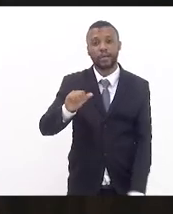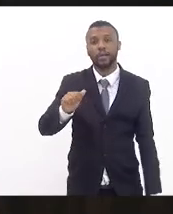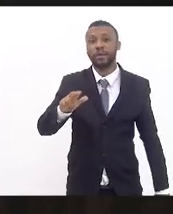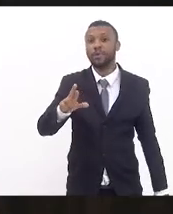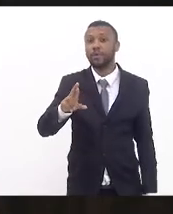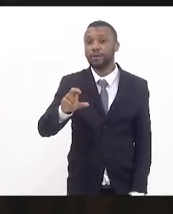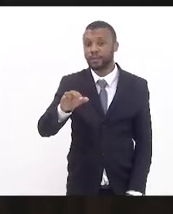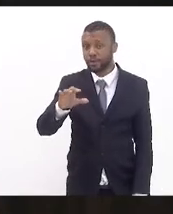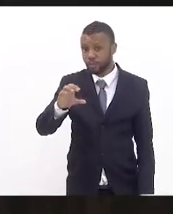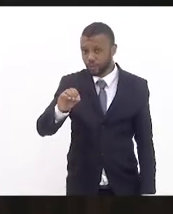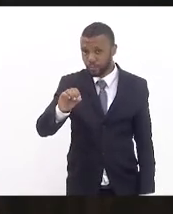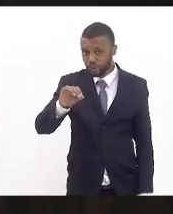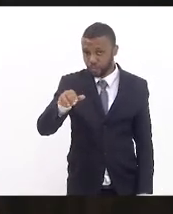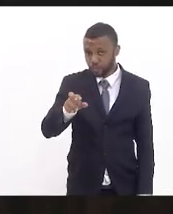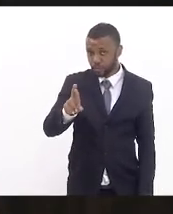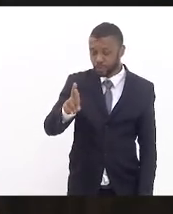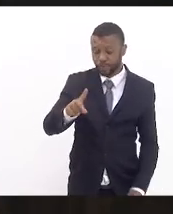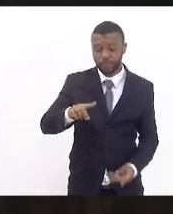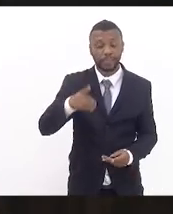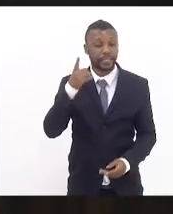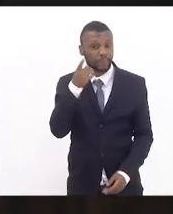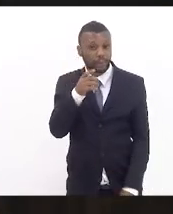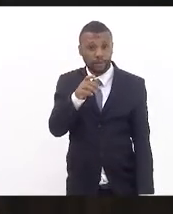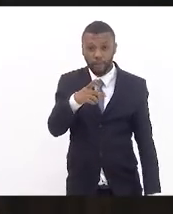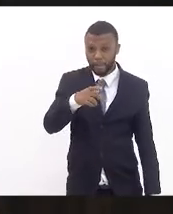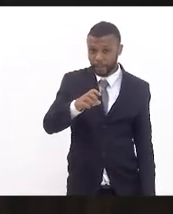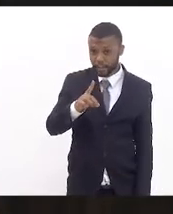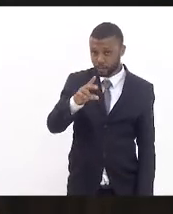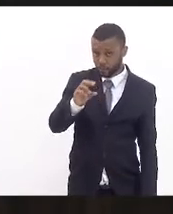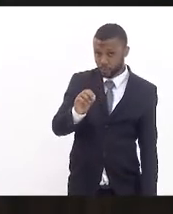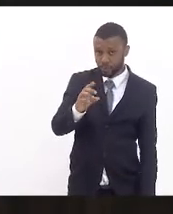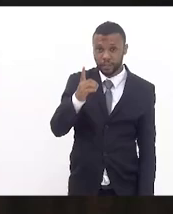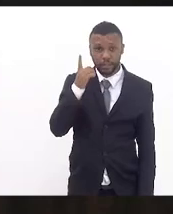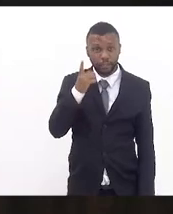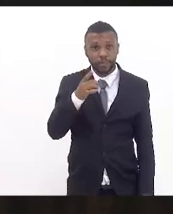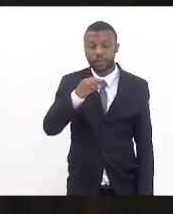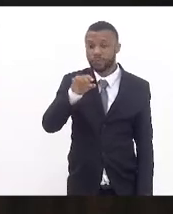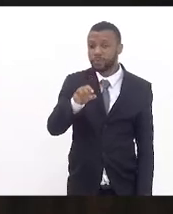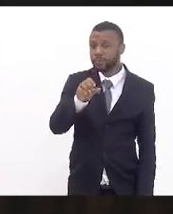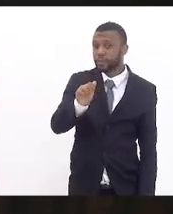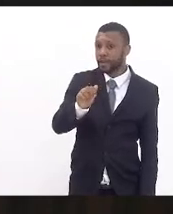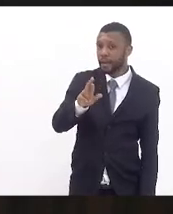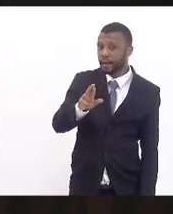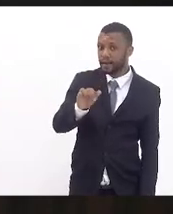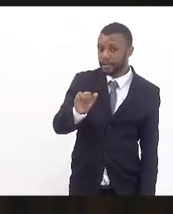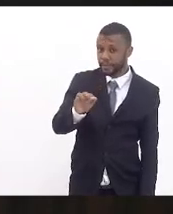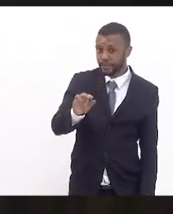Deputado Pedro Ricardo. Deputado Jari.